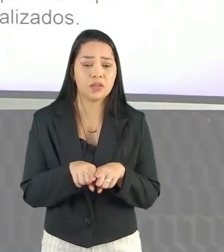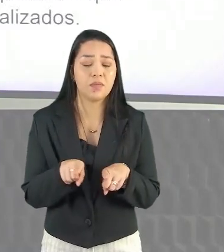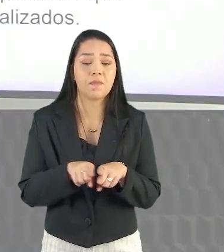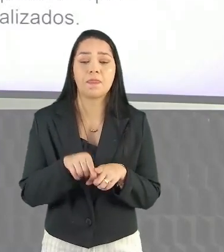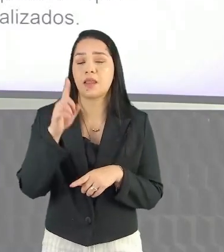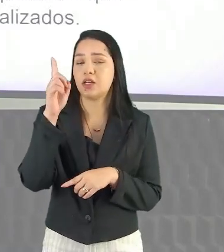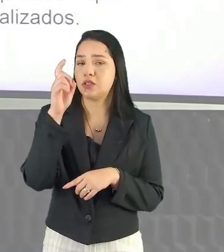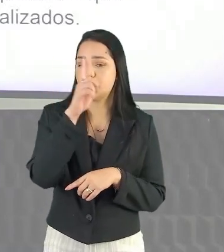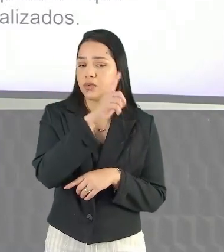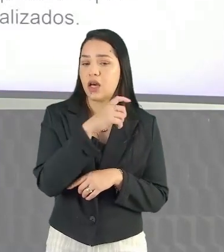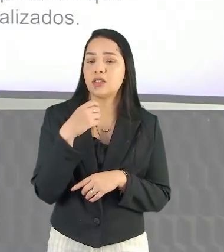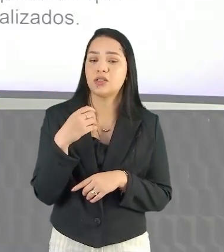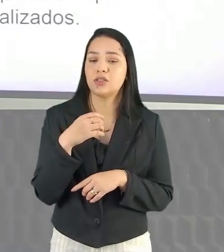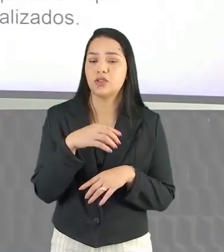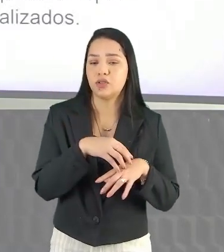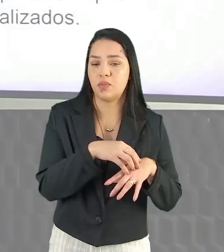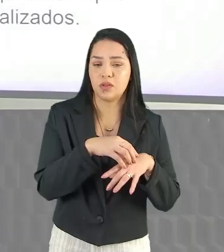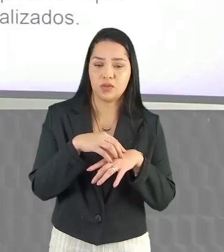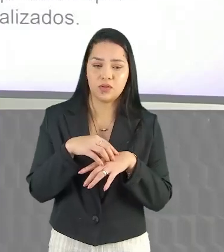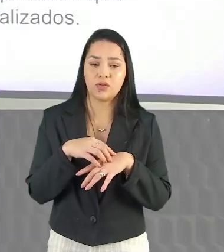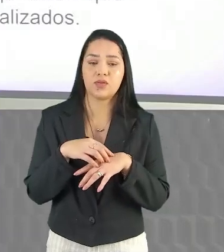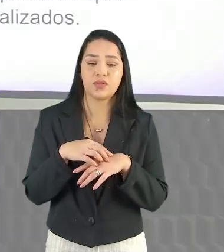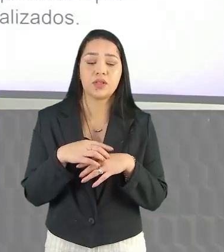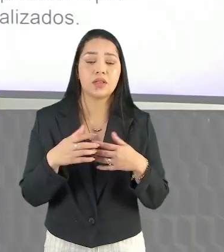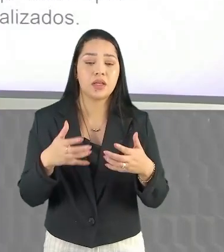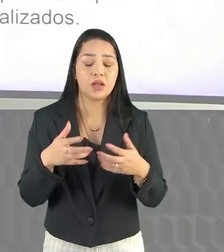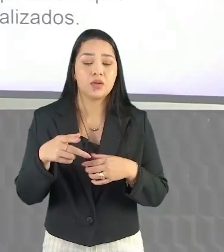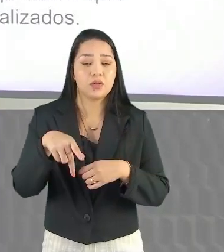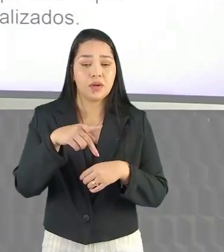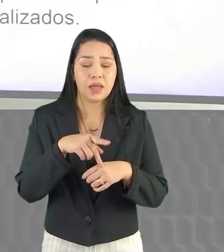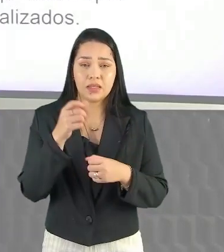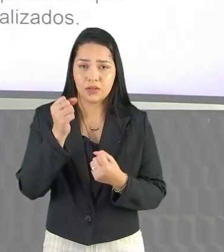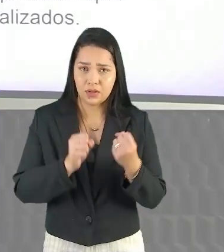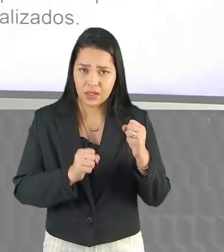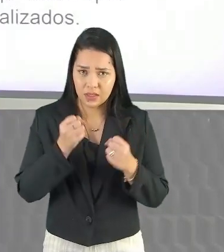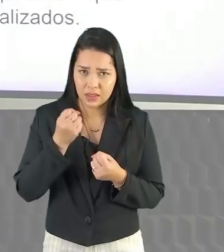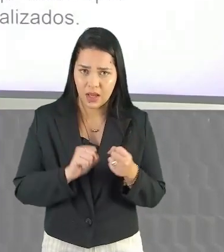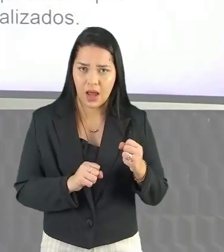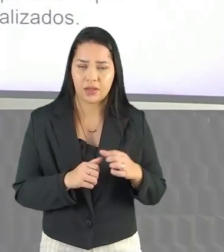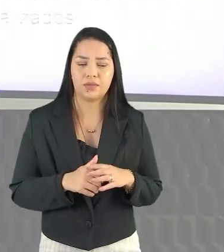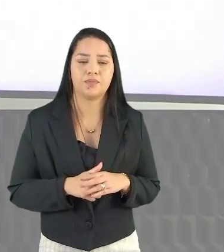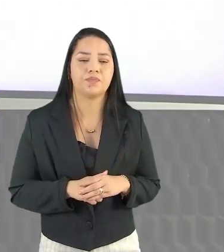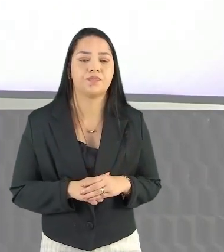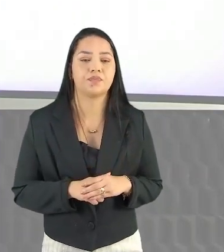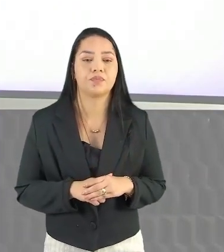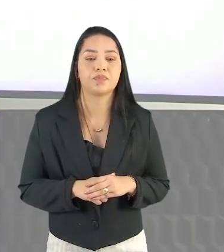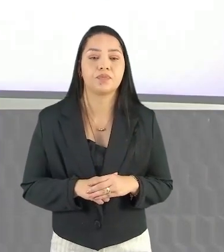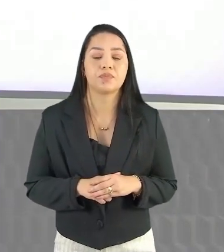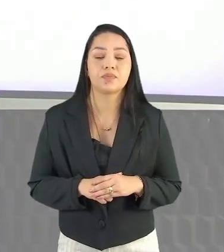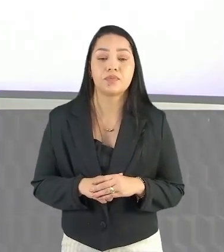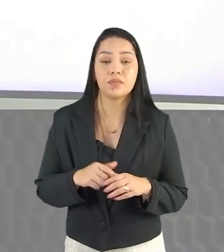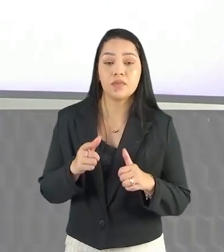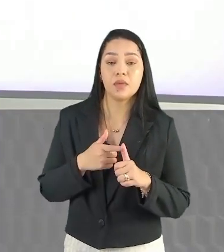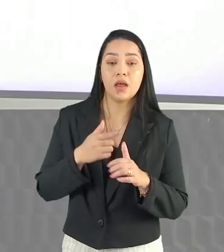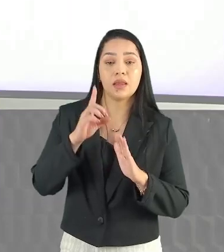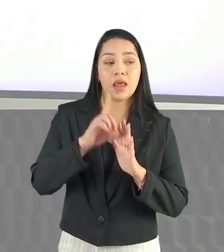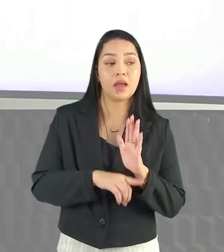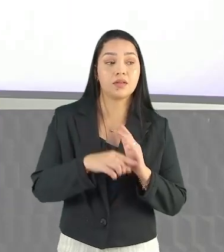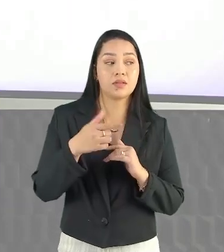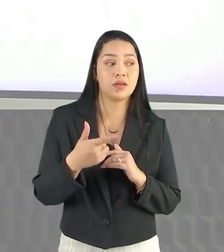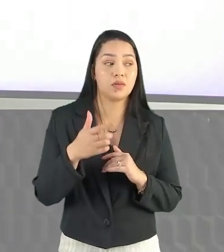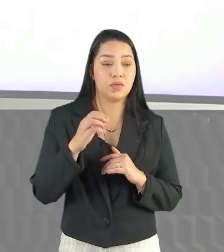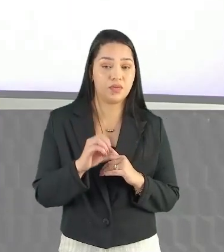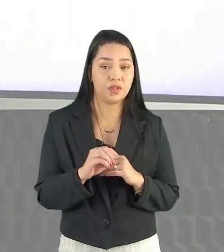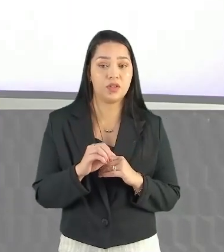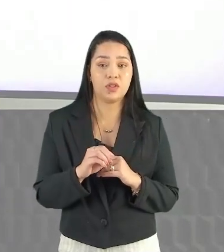as dificuldades de importação de produtos que demandavam dos países industrializados. Nas 3 primeiras décadas do